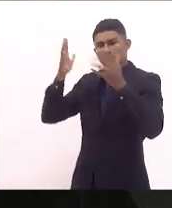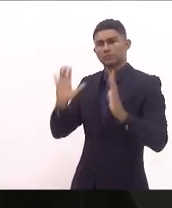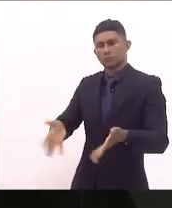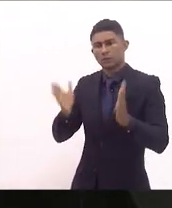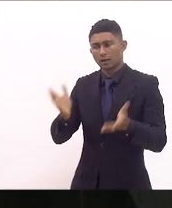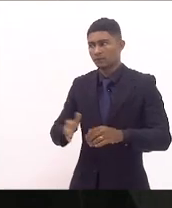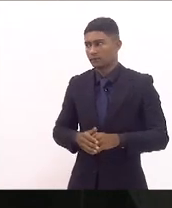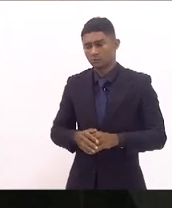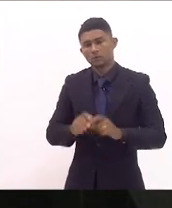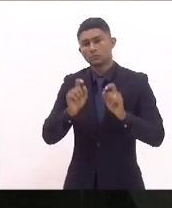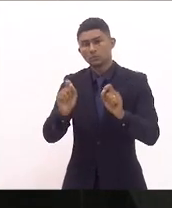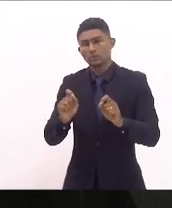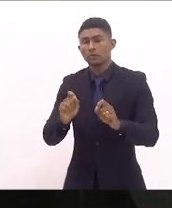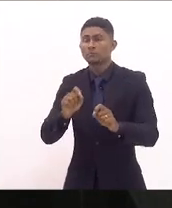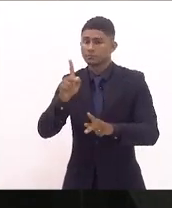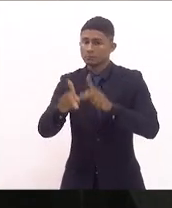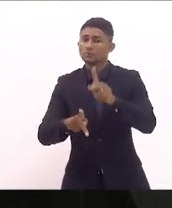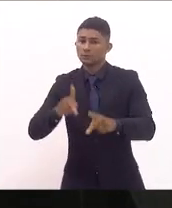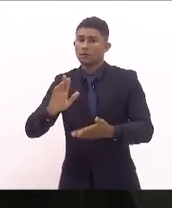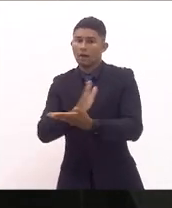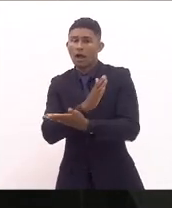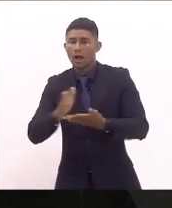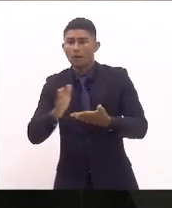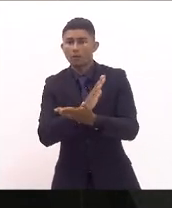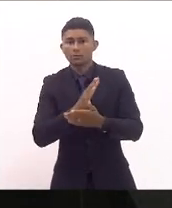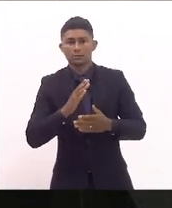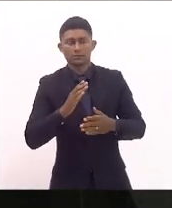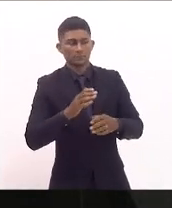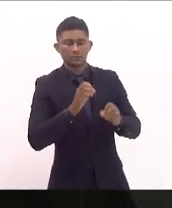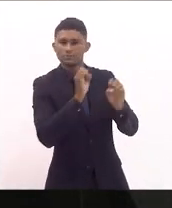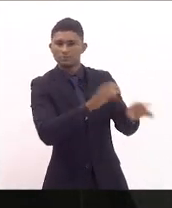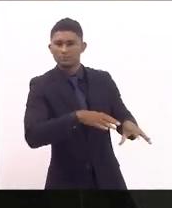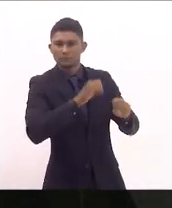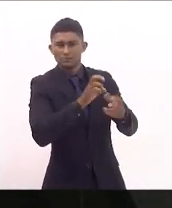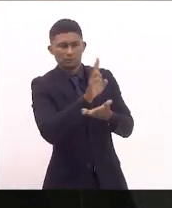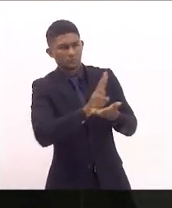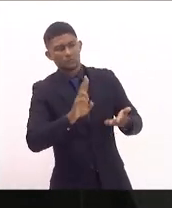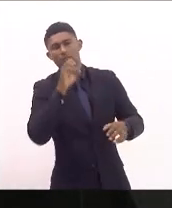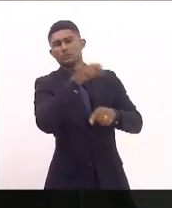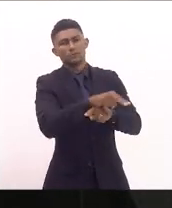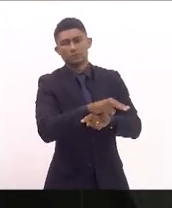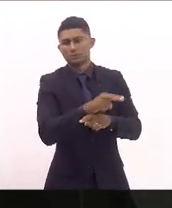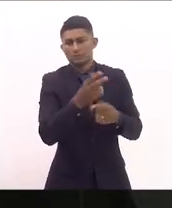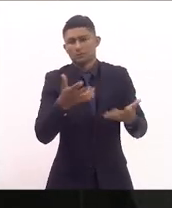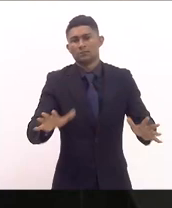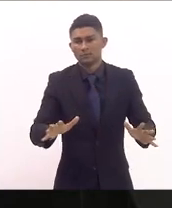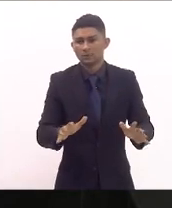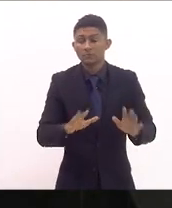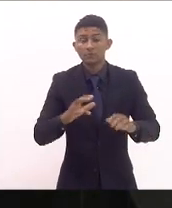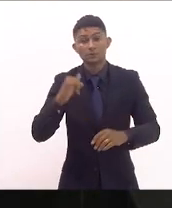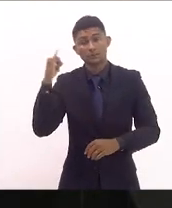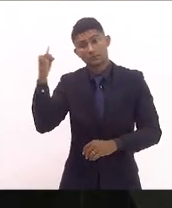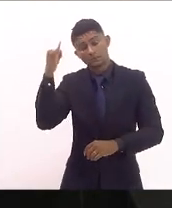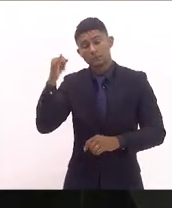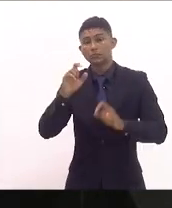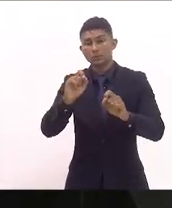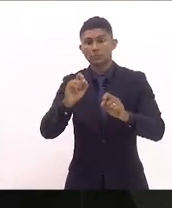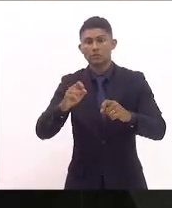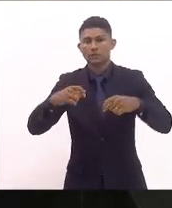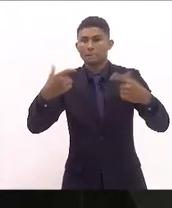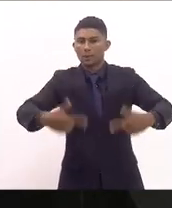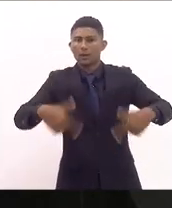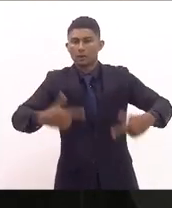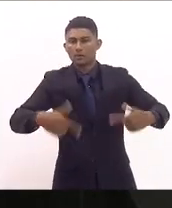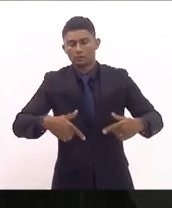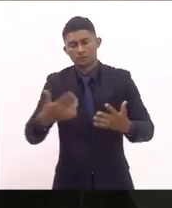da população não queira fazer o ensino superior mais queira ter uma formação especializada para ter um emprego mais